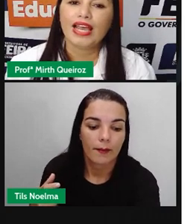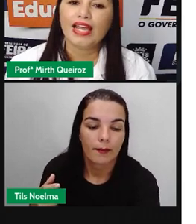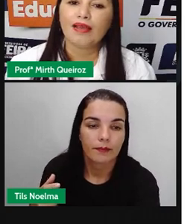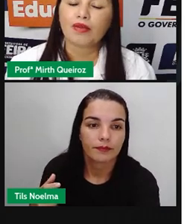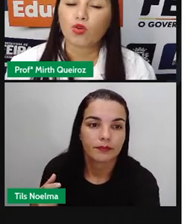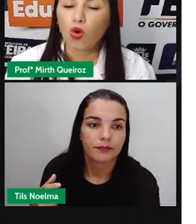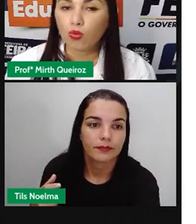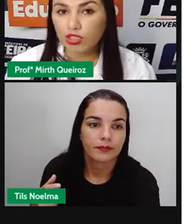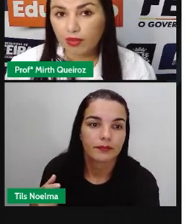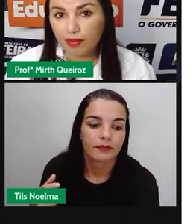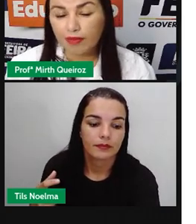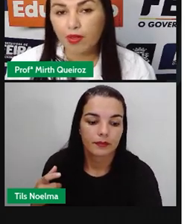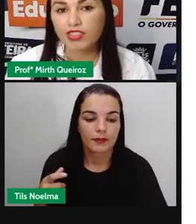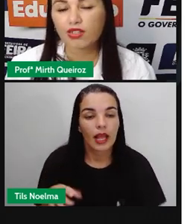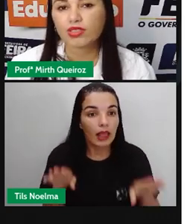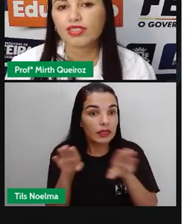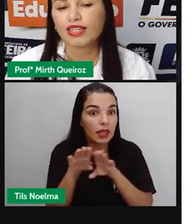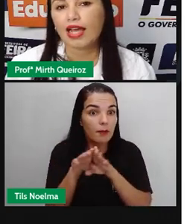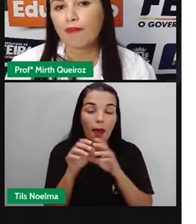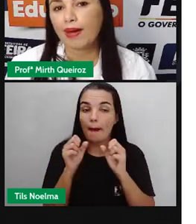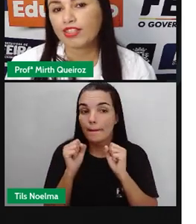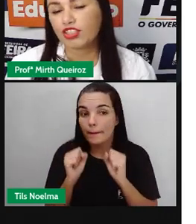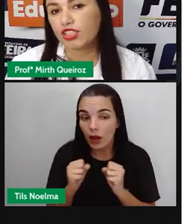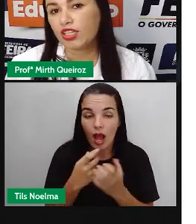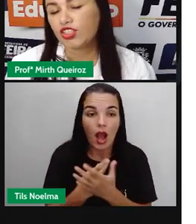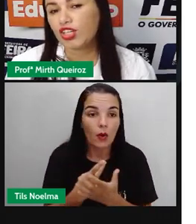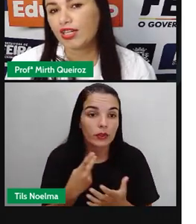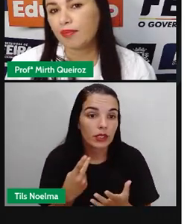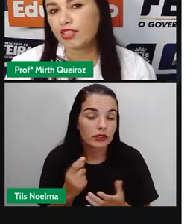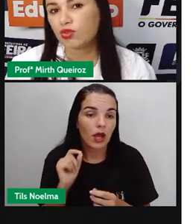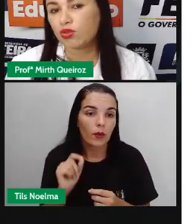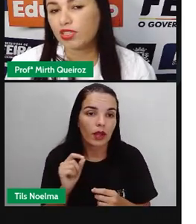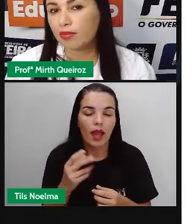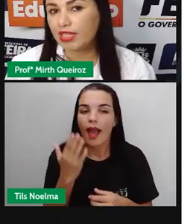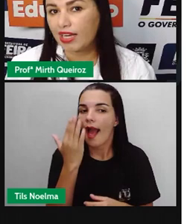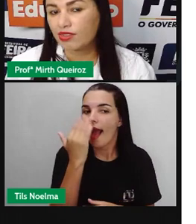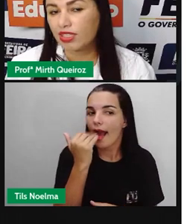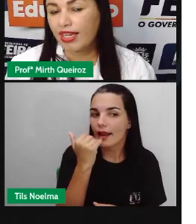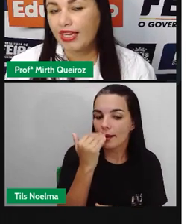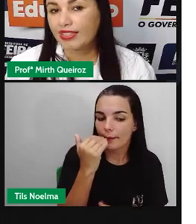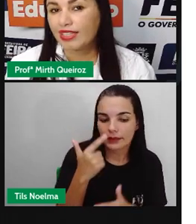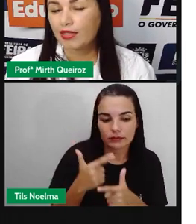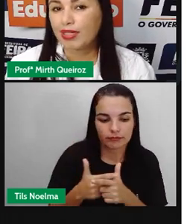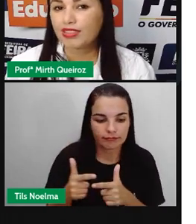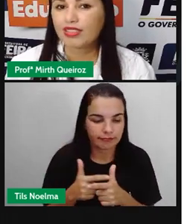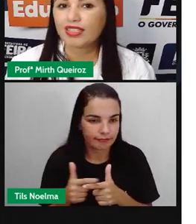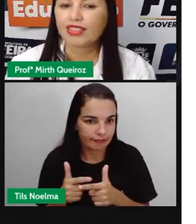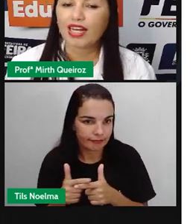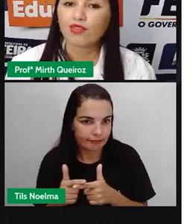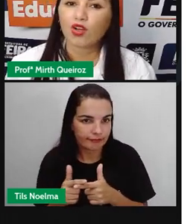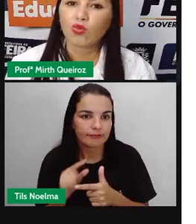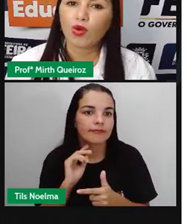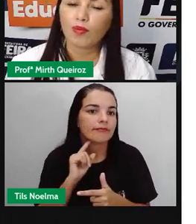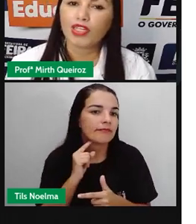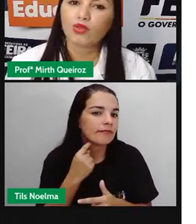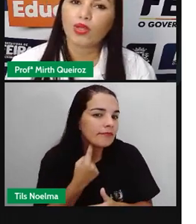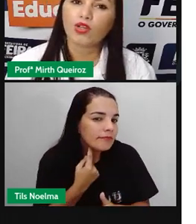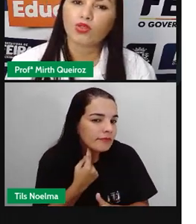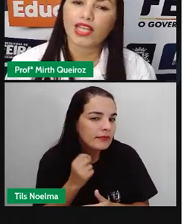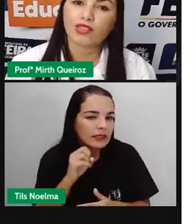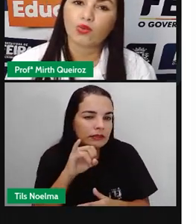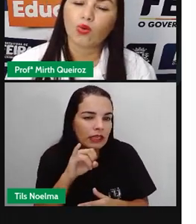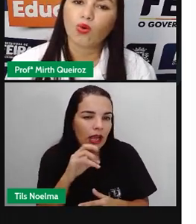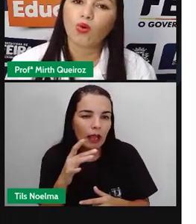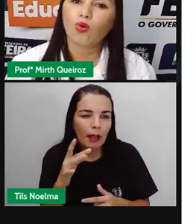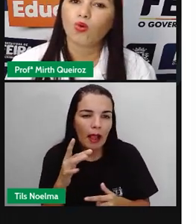é como também pode acontecer a partir de alimentos contaminados eles alimentos eles entraram algum